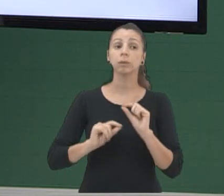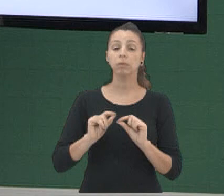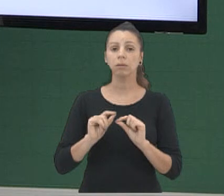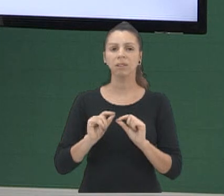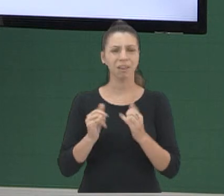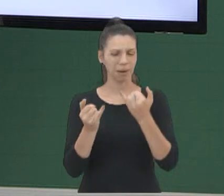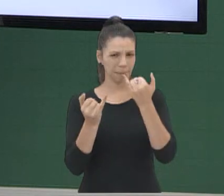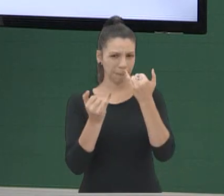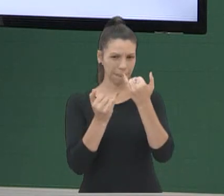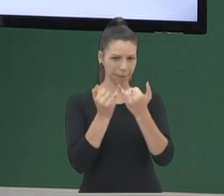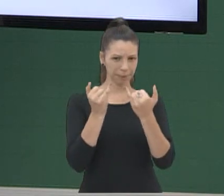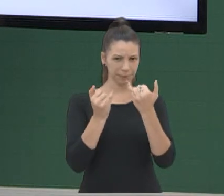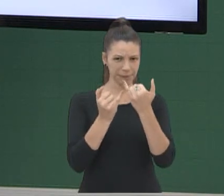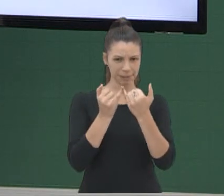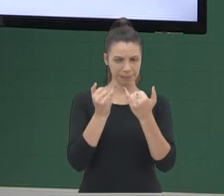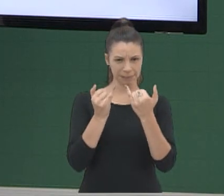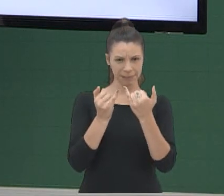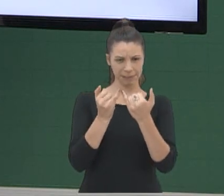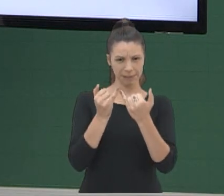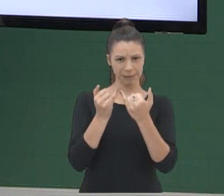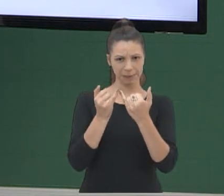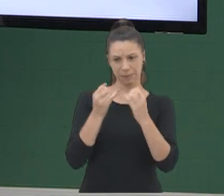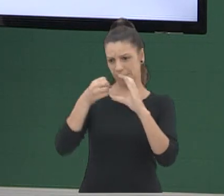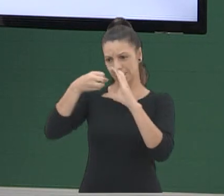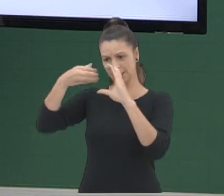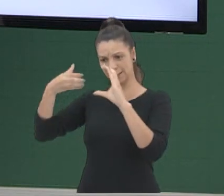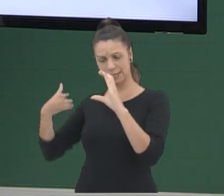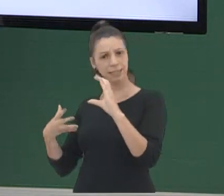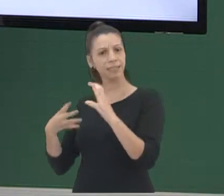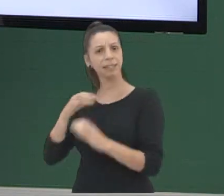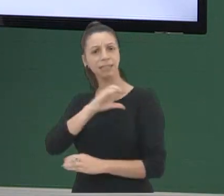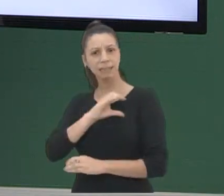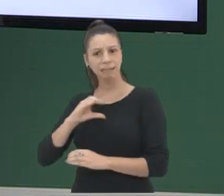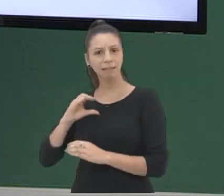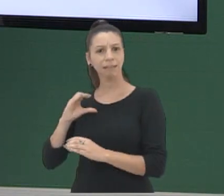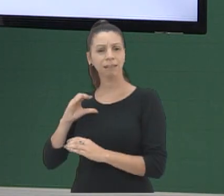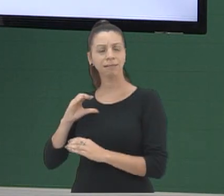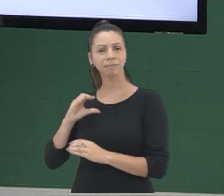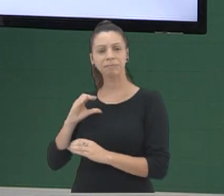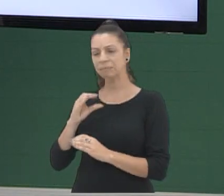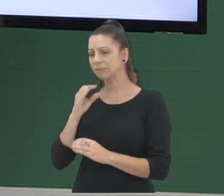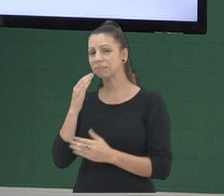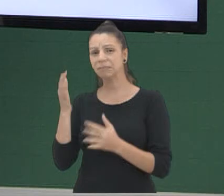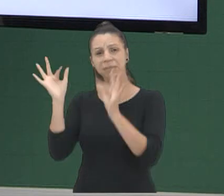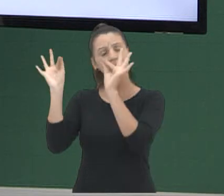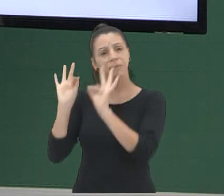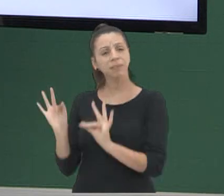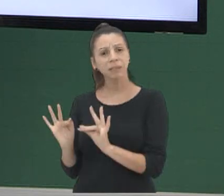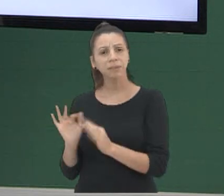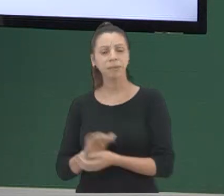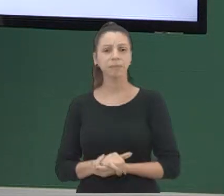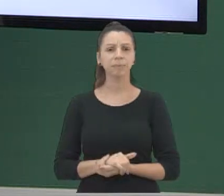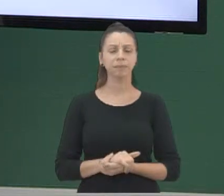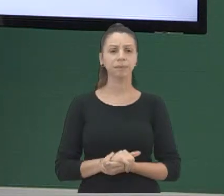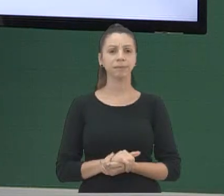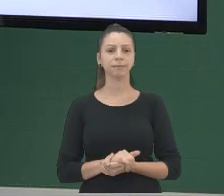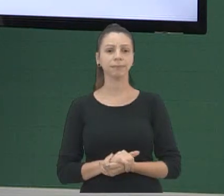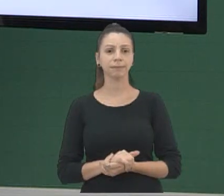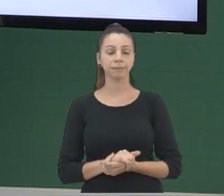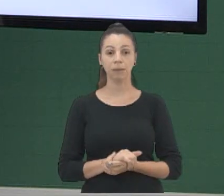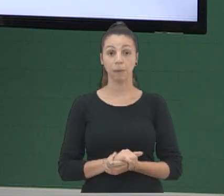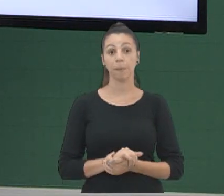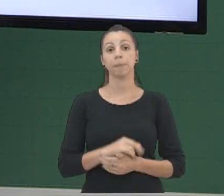é parecido em algum aspecto com o da narradora? Né? Em que aspecto? Eu fiz uma